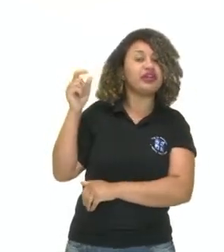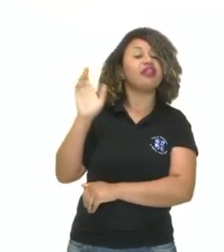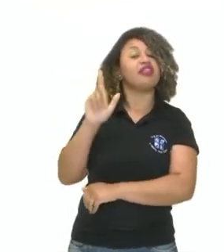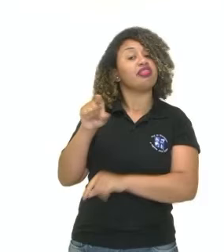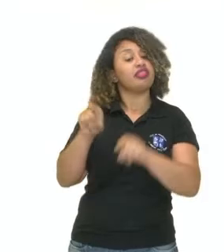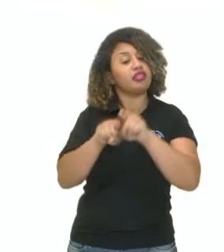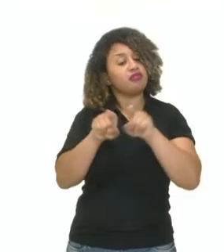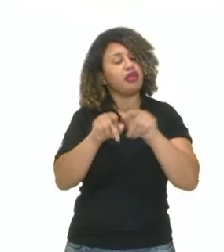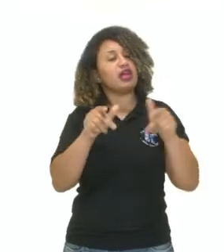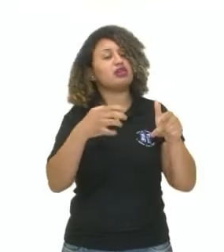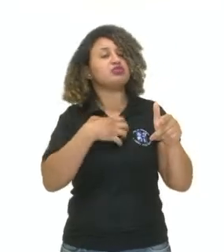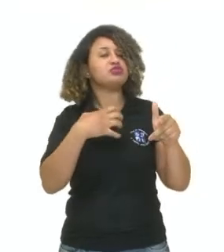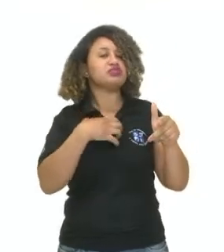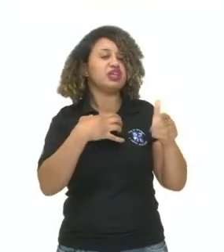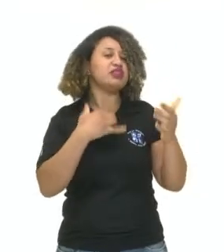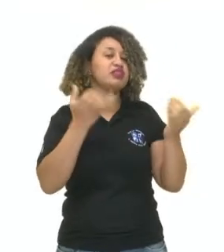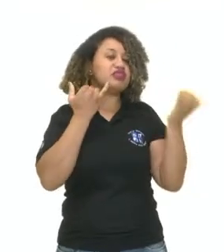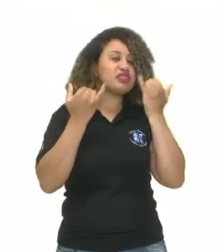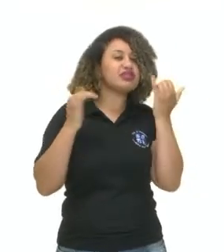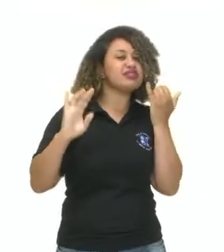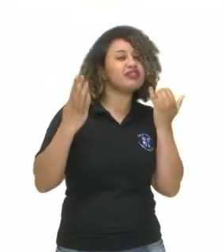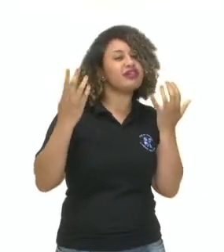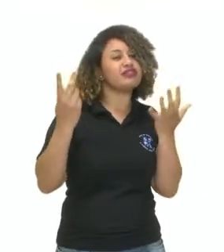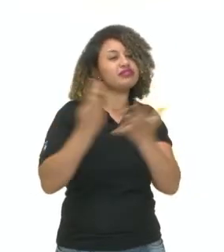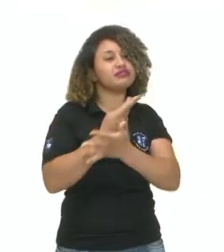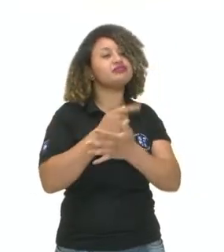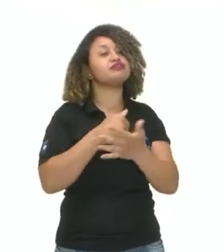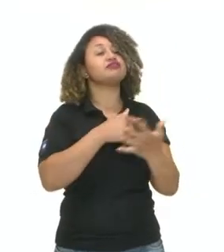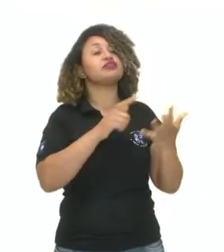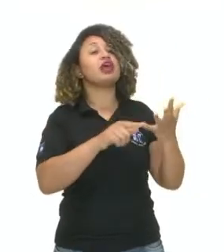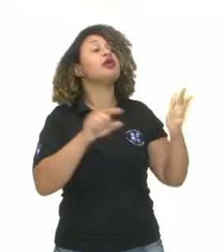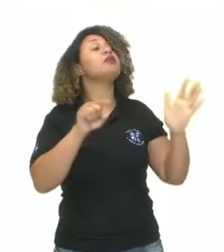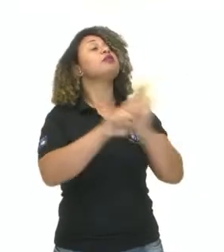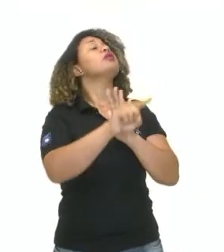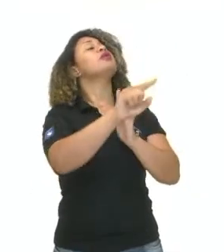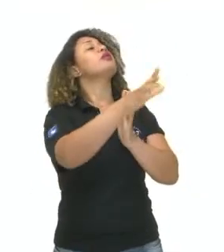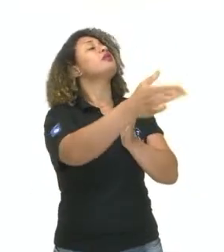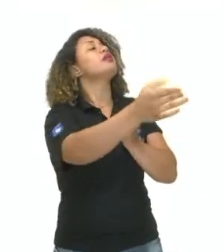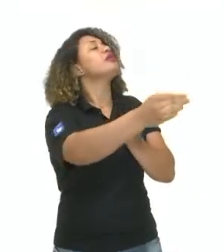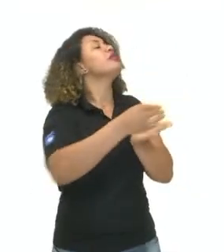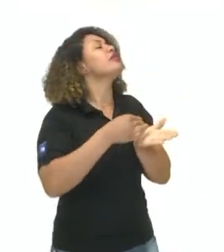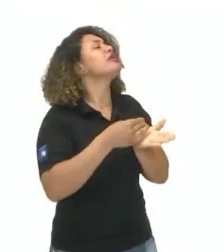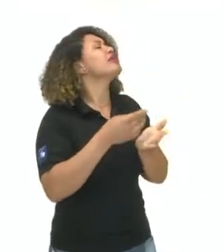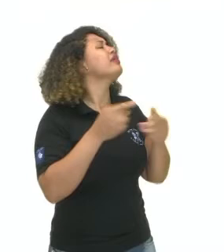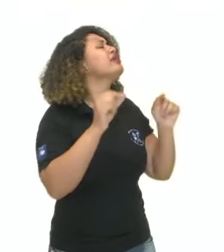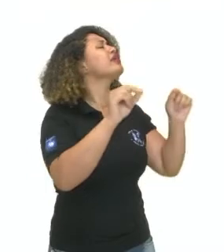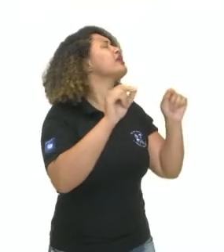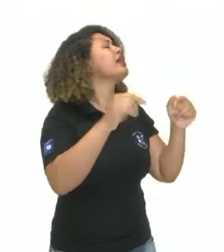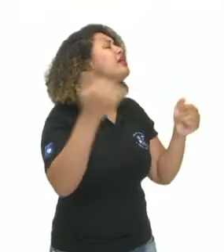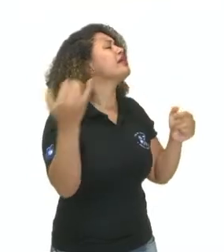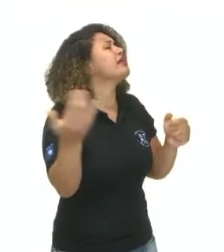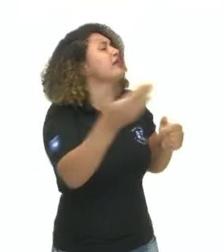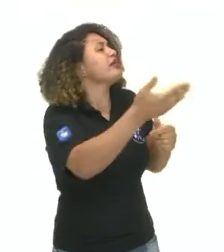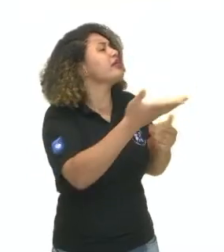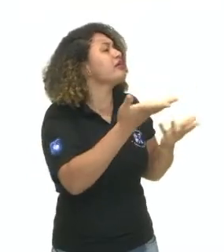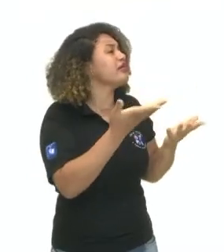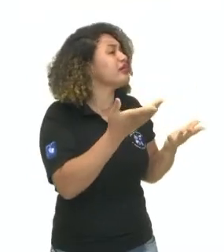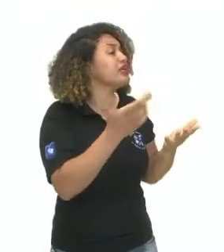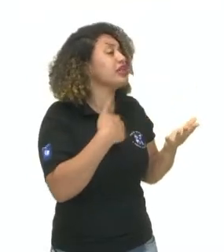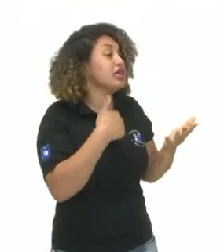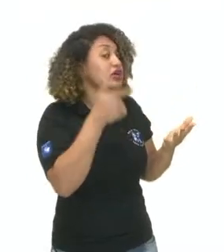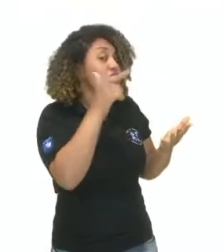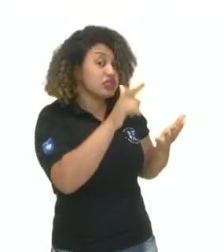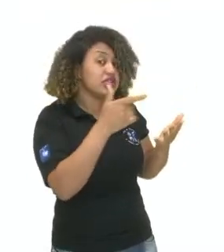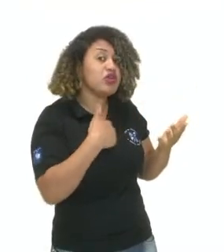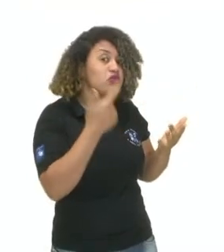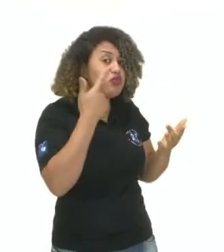desinformação. Pergunte para quem te mandou a notícia de quem recebeu e se conseguiu verificar a